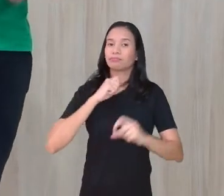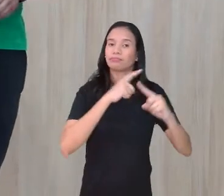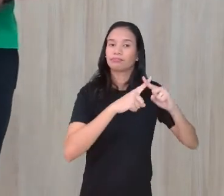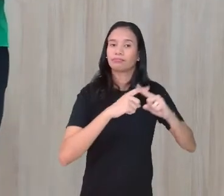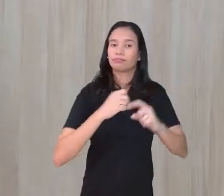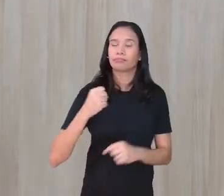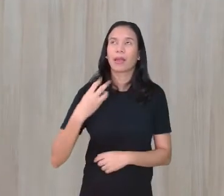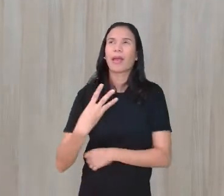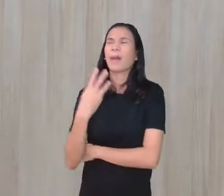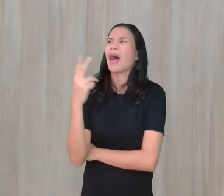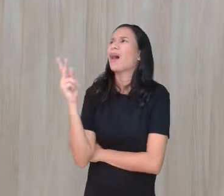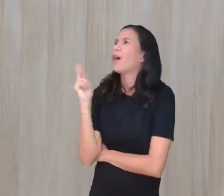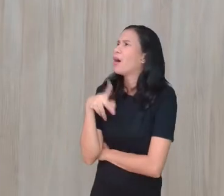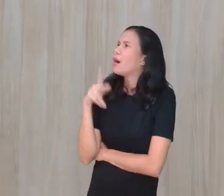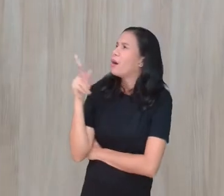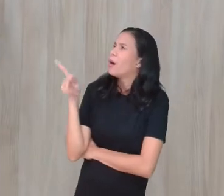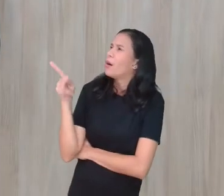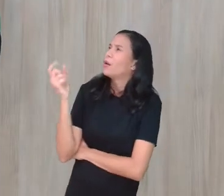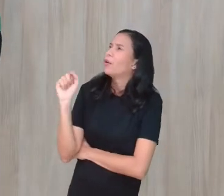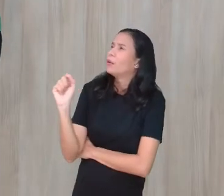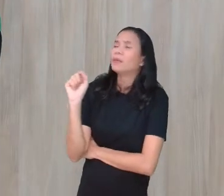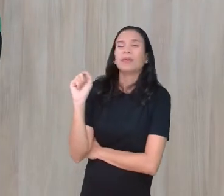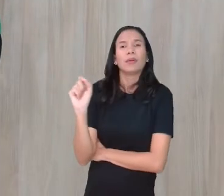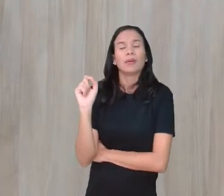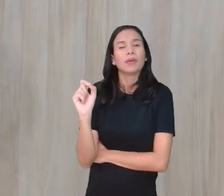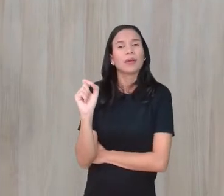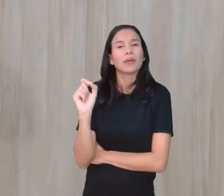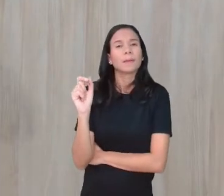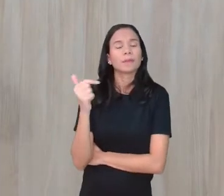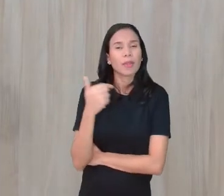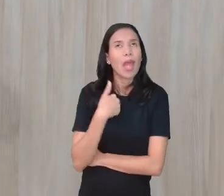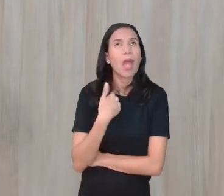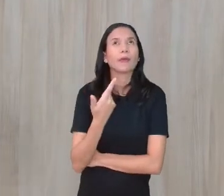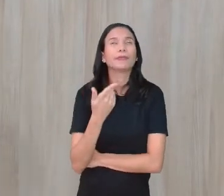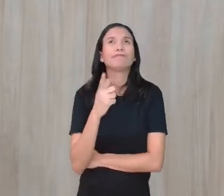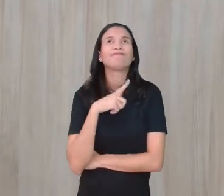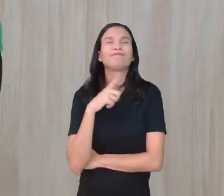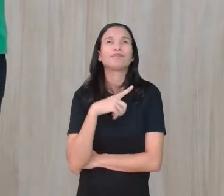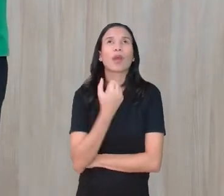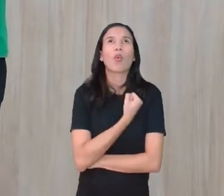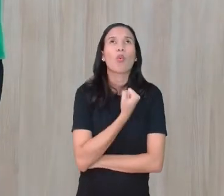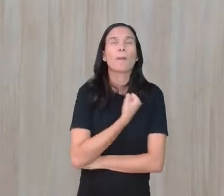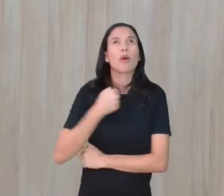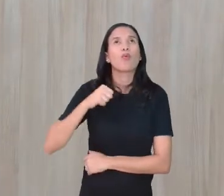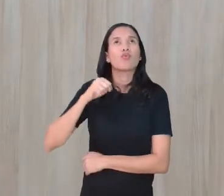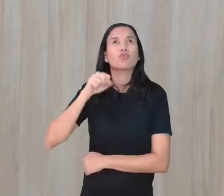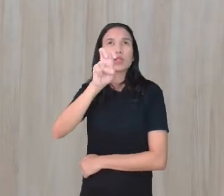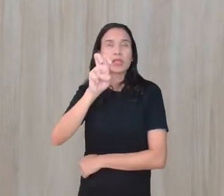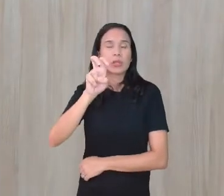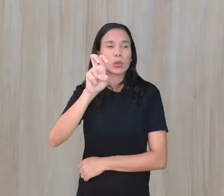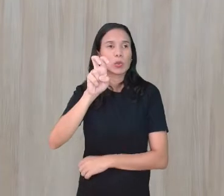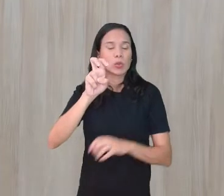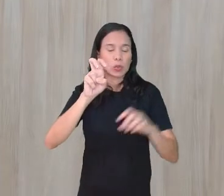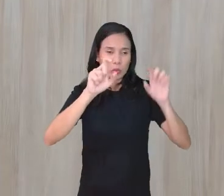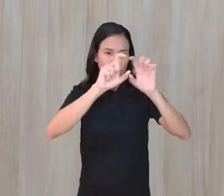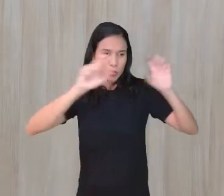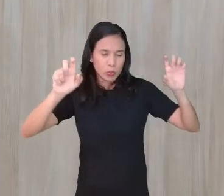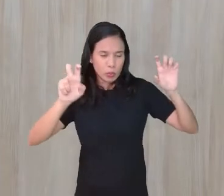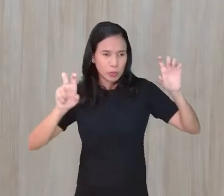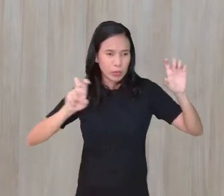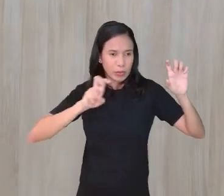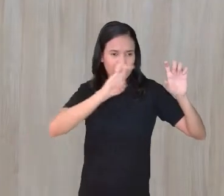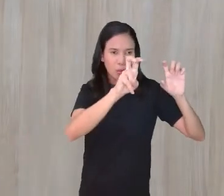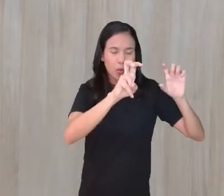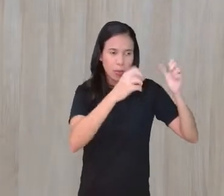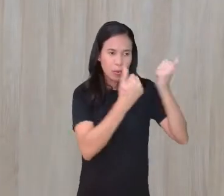3. Ah, Pedro, então quer dizer que se eu pego o número 5 e coloco lá no começo da fileira, no lugar